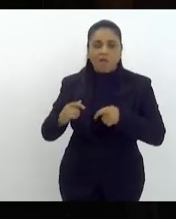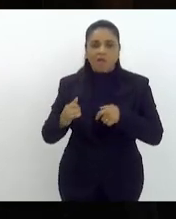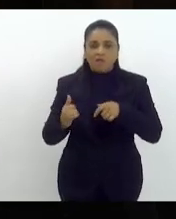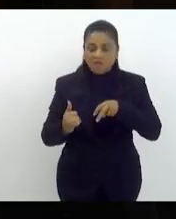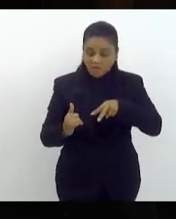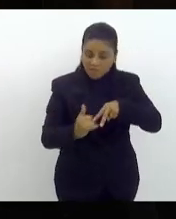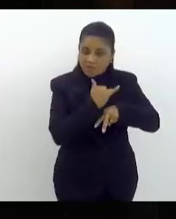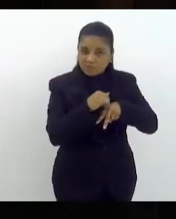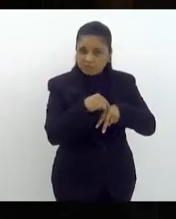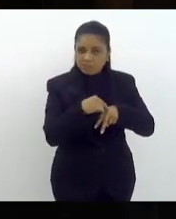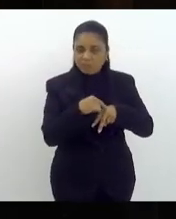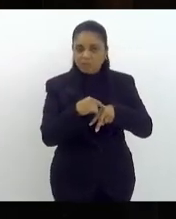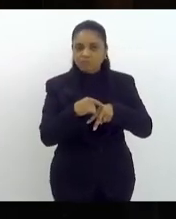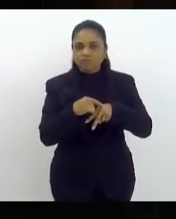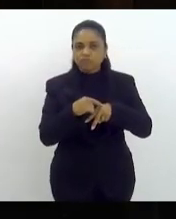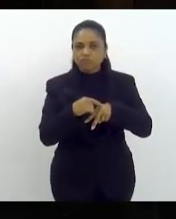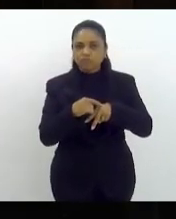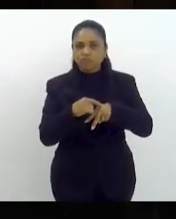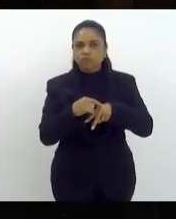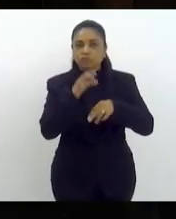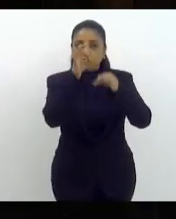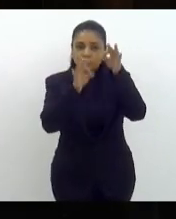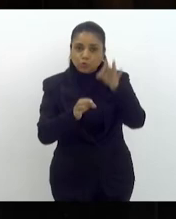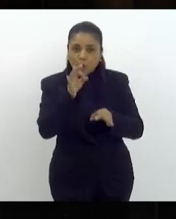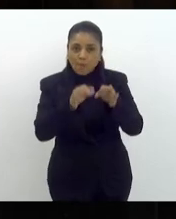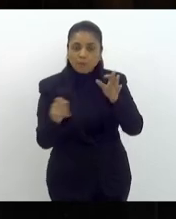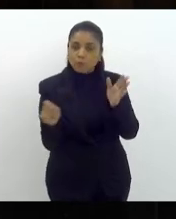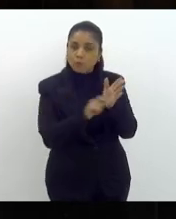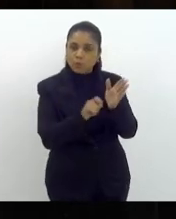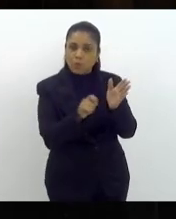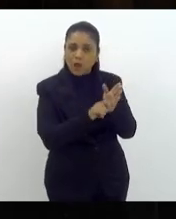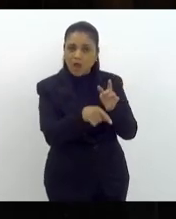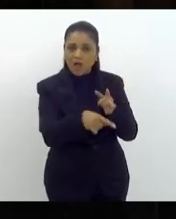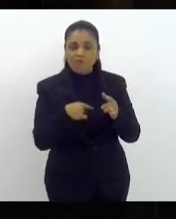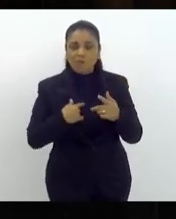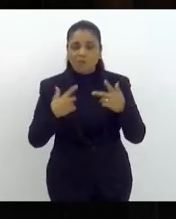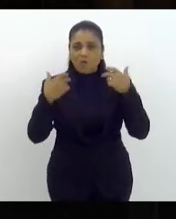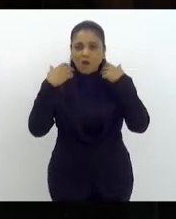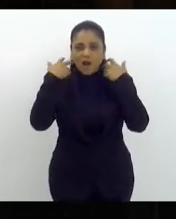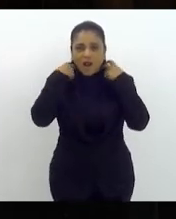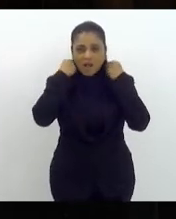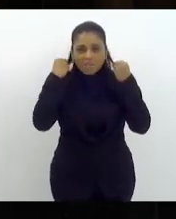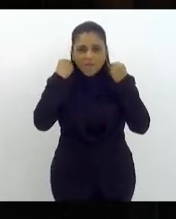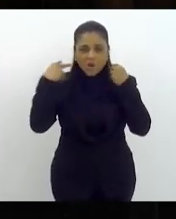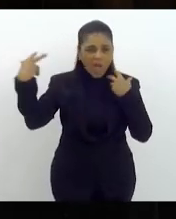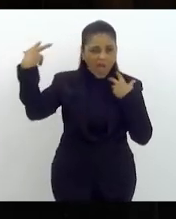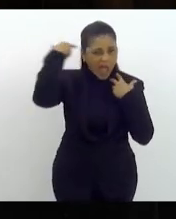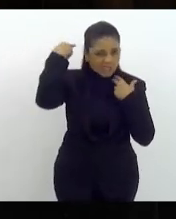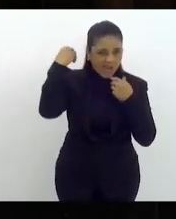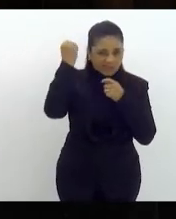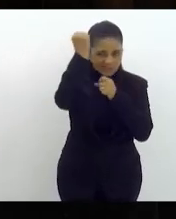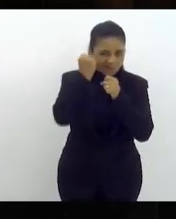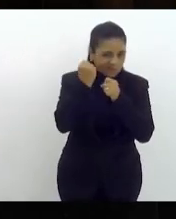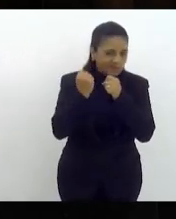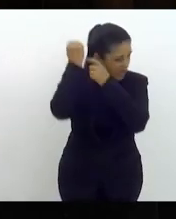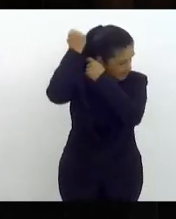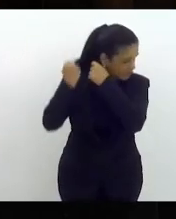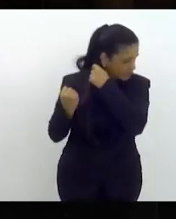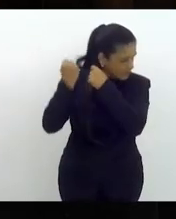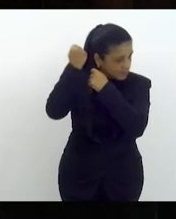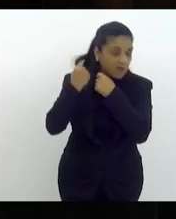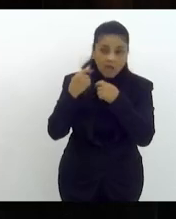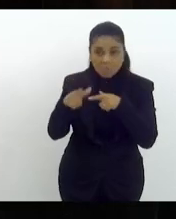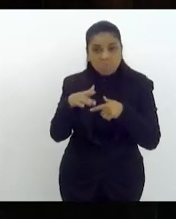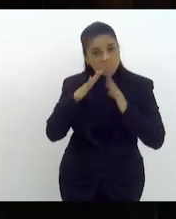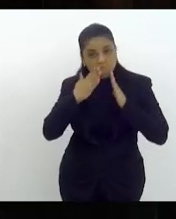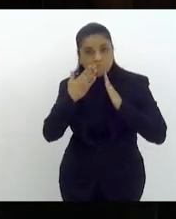de justamente do julgamento do tráfico de tiver tendo o seu cabelo arrancado a facas por um traficante ela tem que